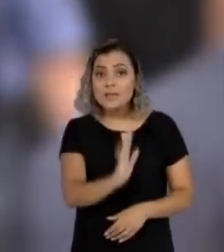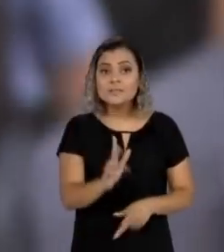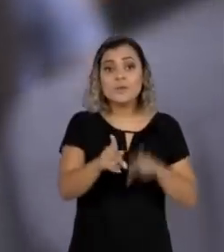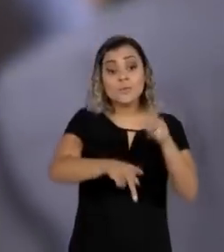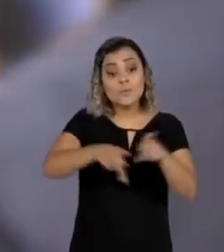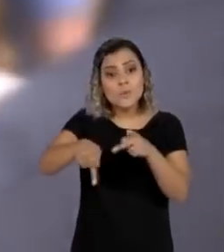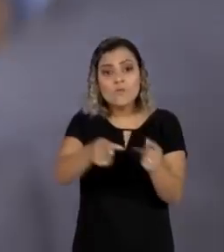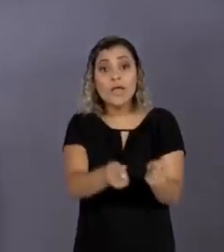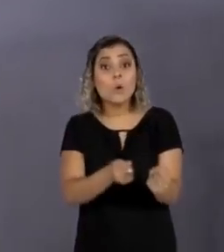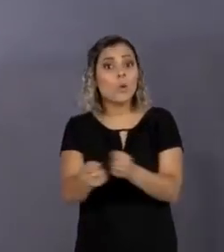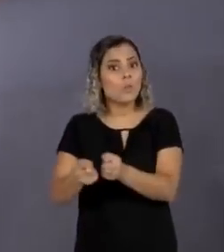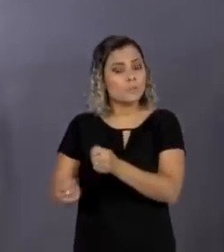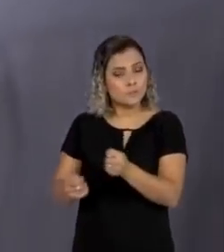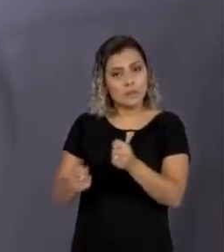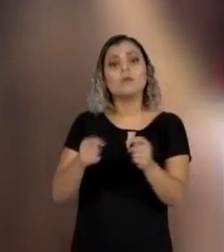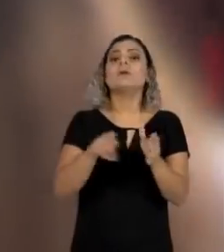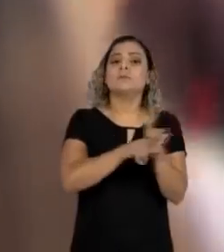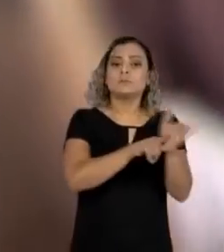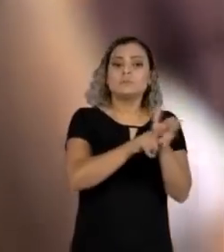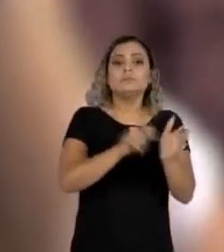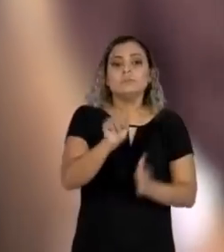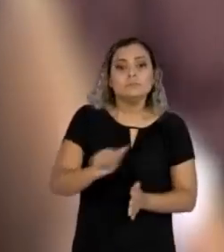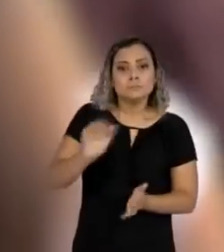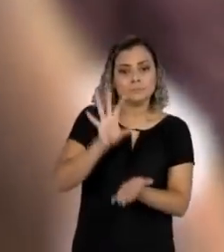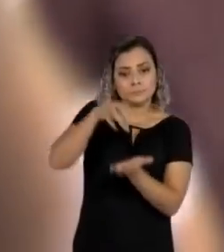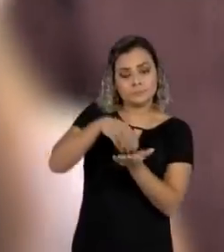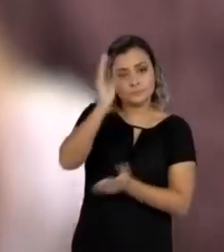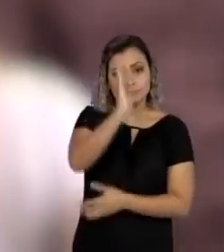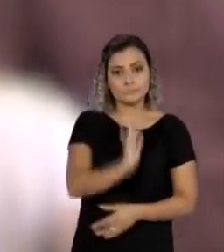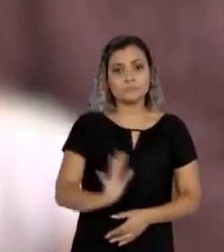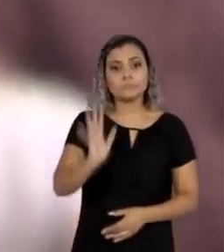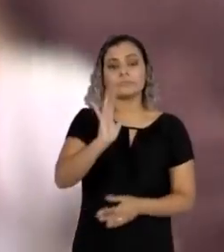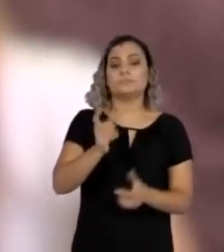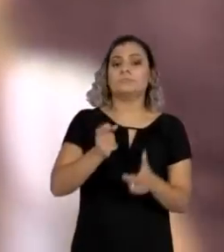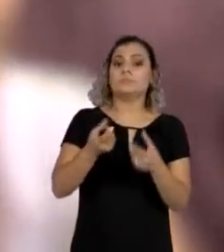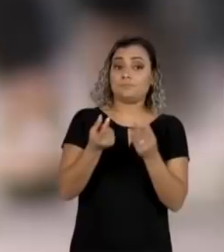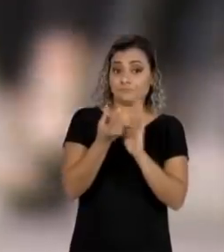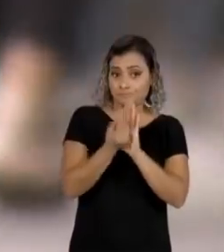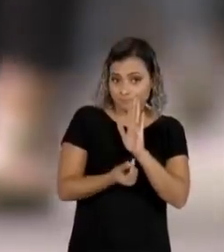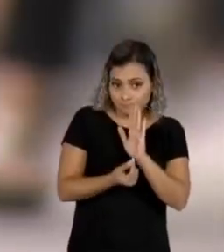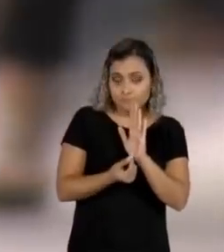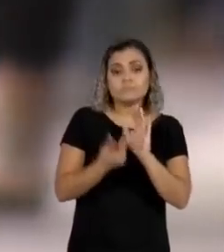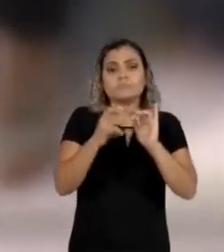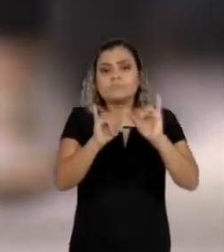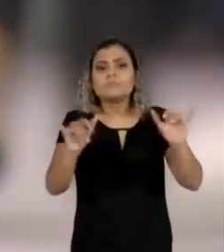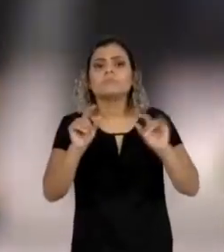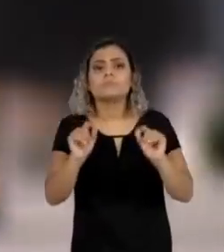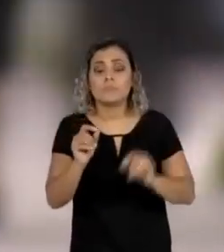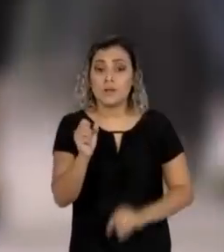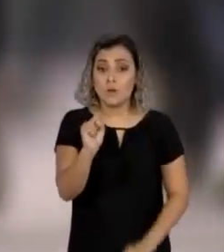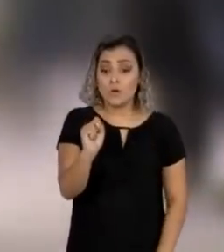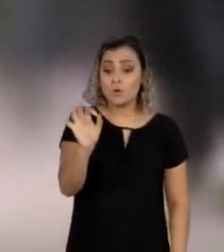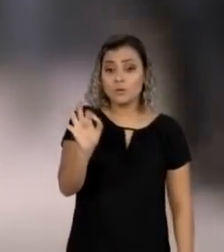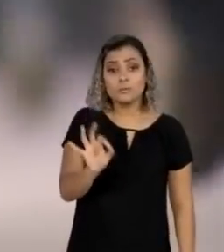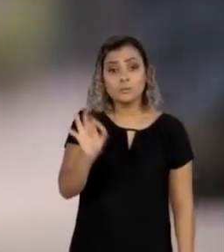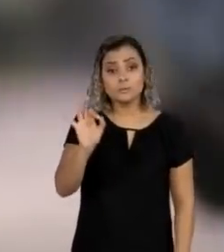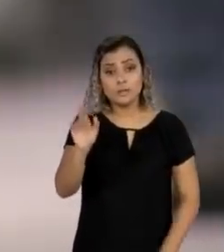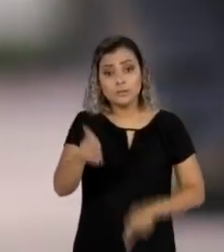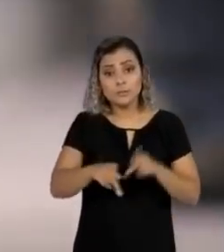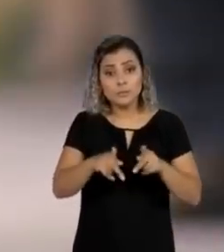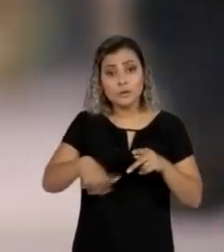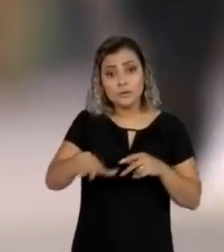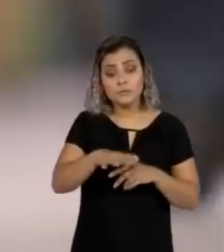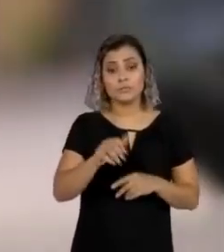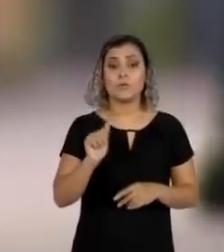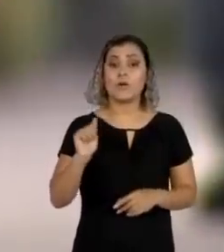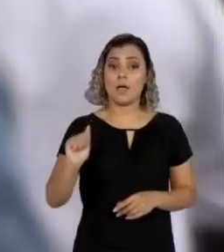Uma pesquisa da Associação Brasileira das Entidades dos Mercados Financeiro e de Capitais mostrou que só 8% das pessoas das